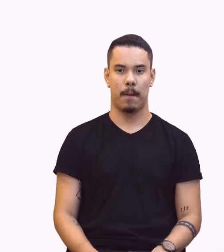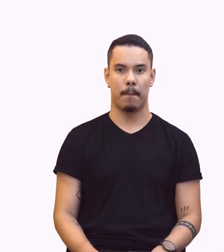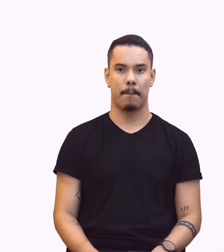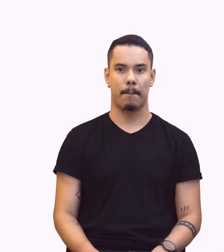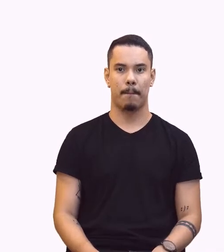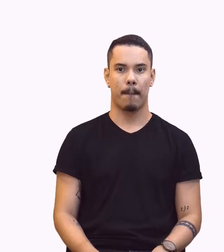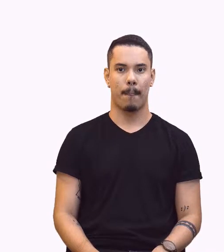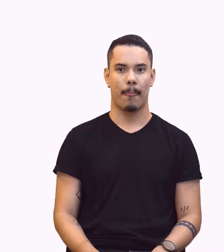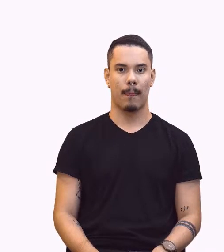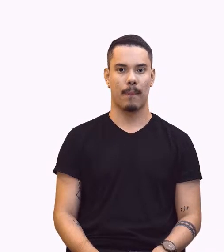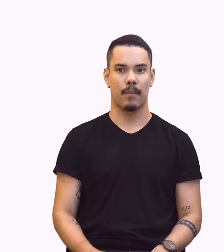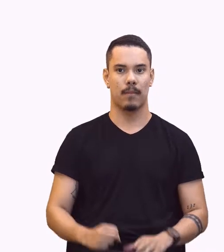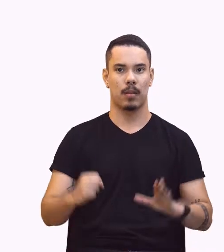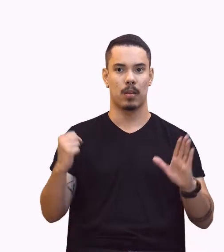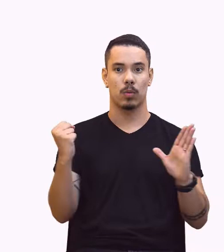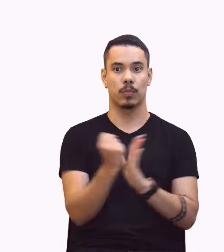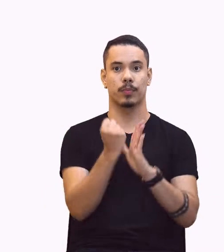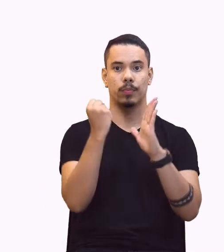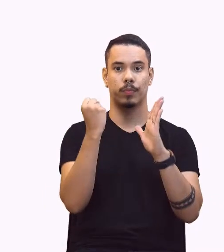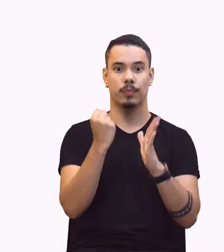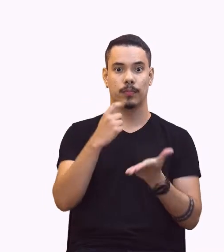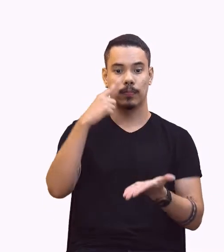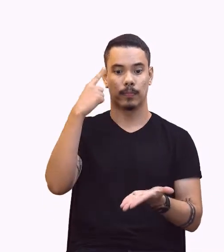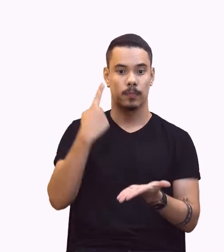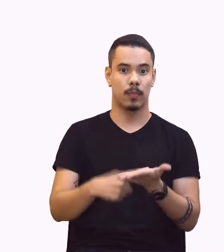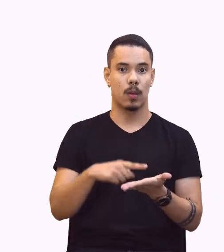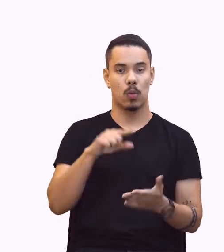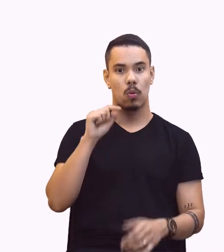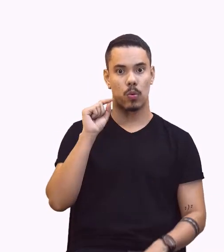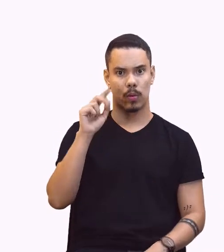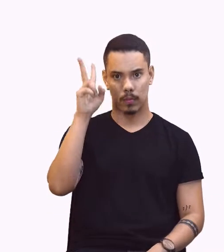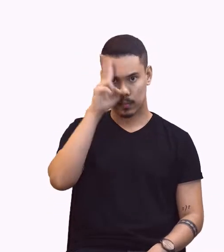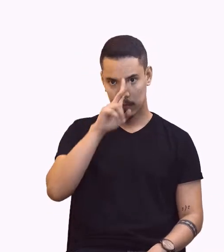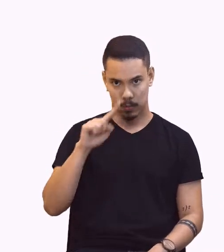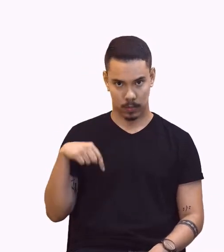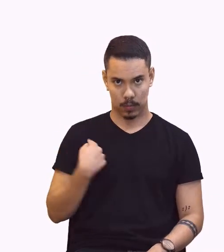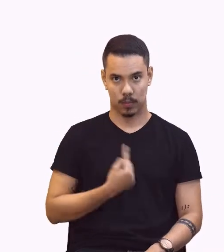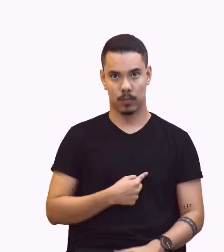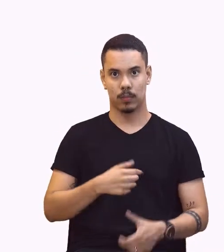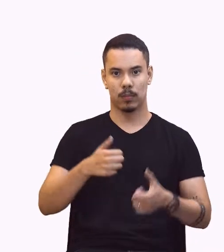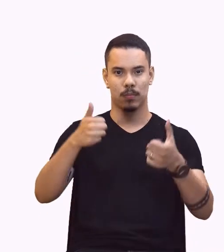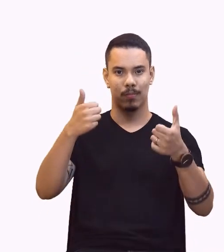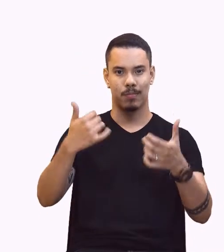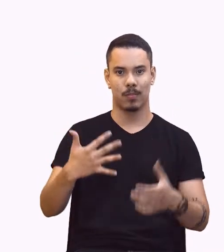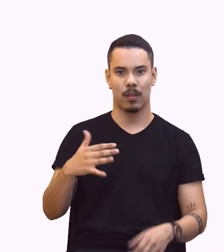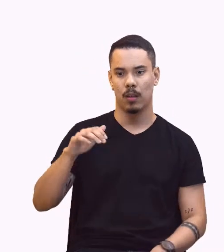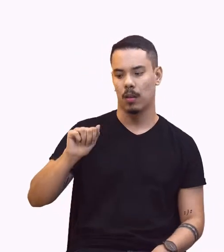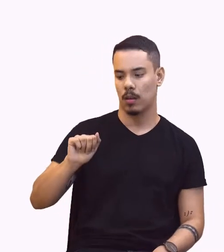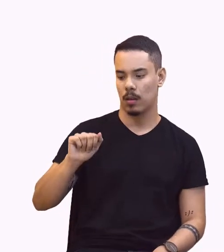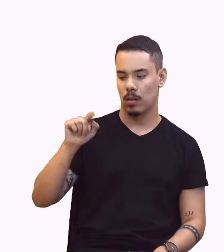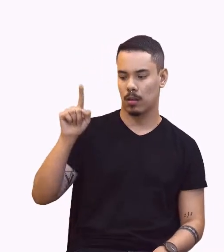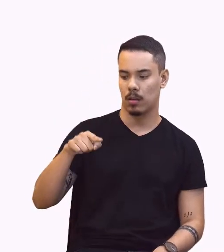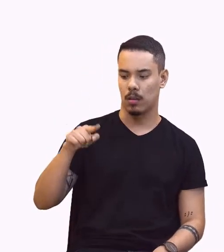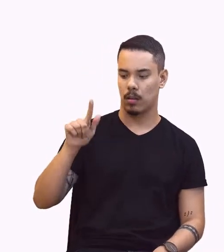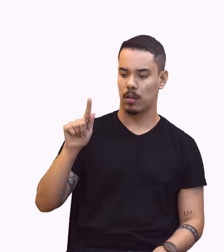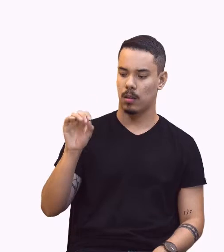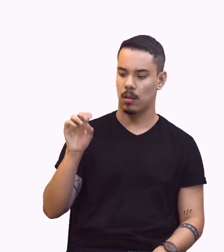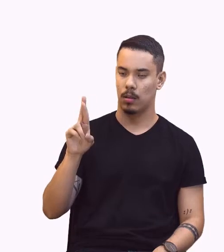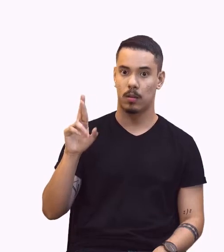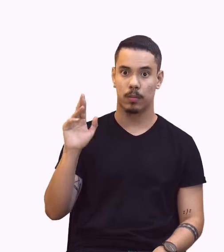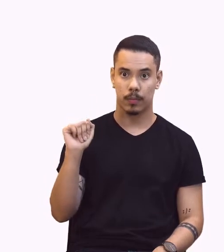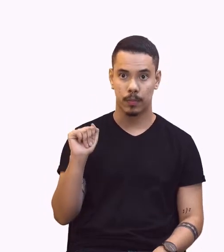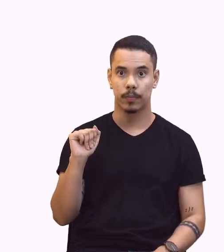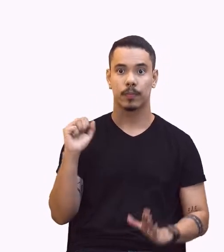Constatou-se que, olha só, lembram quando a gente trabalhou a ágora? O que é a ágora? Constatou-se que a